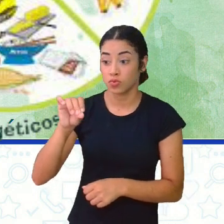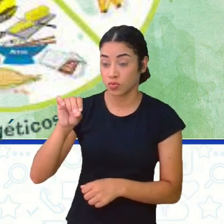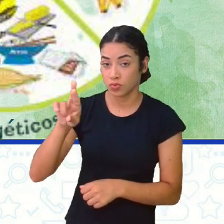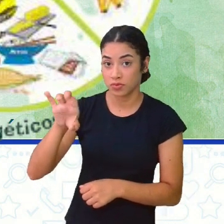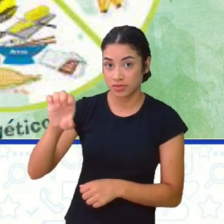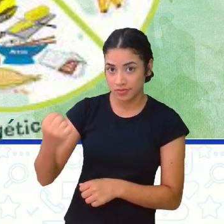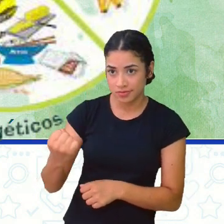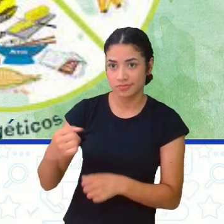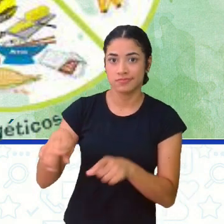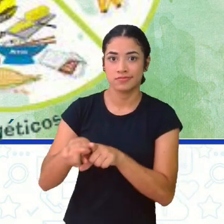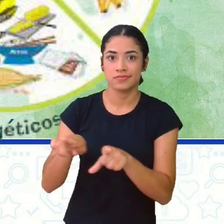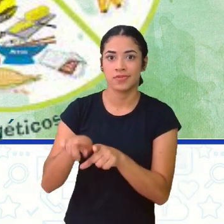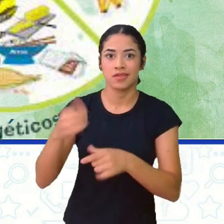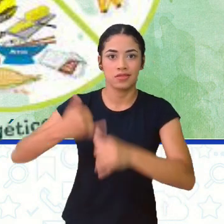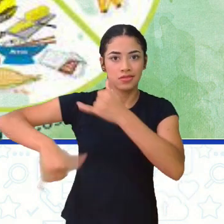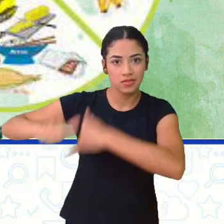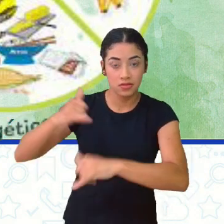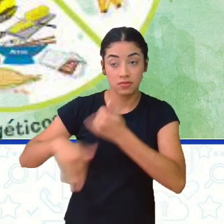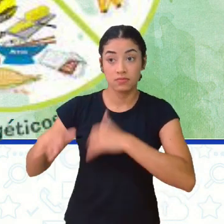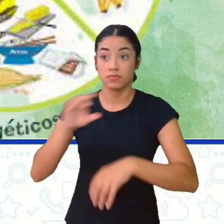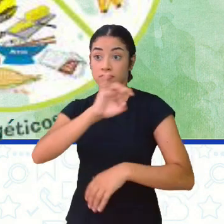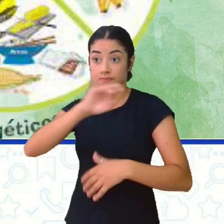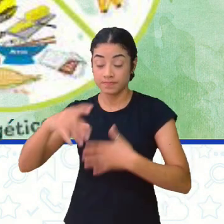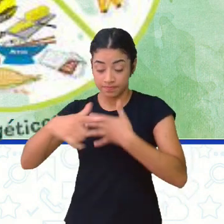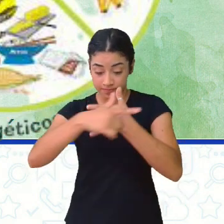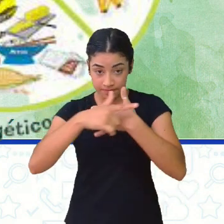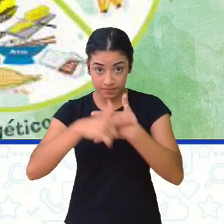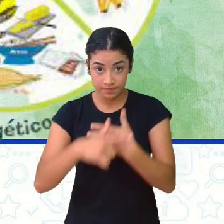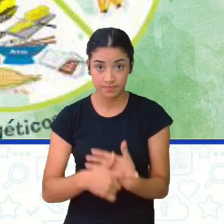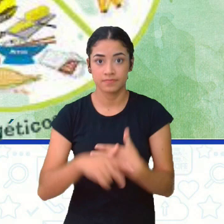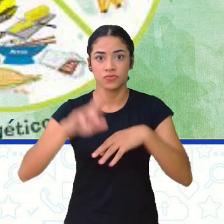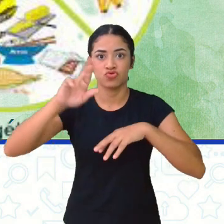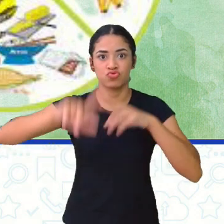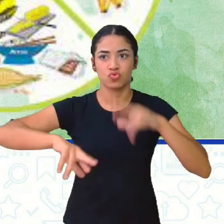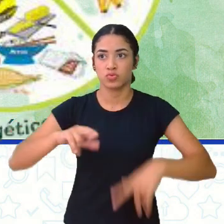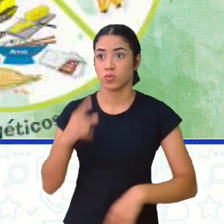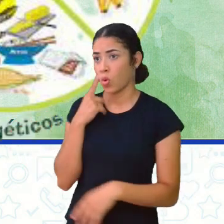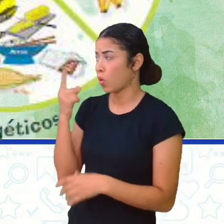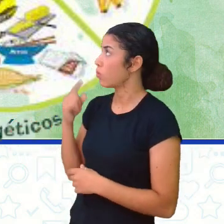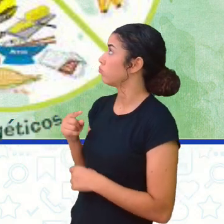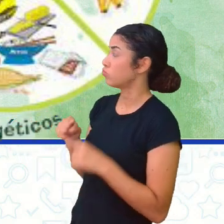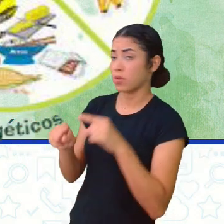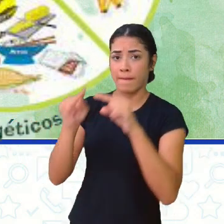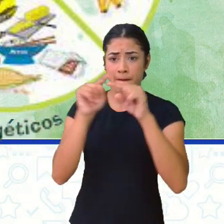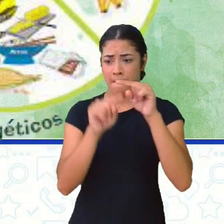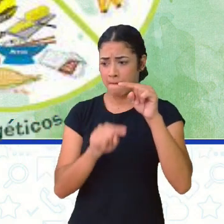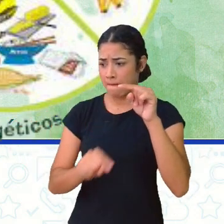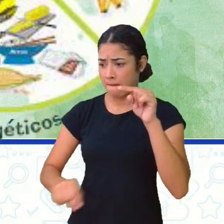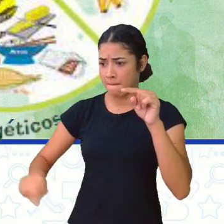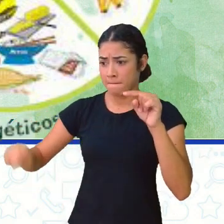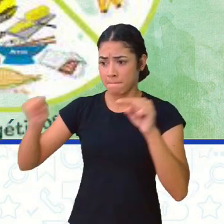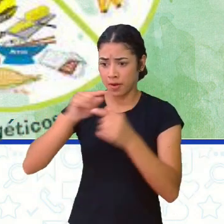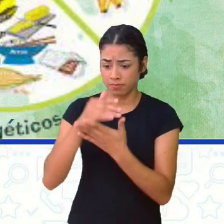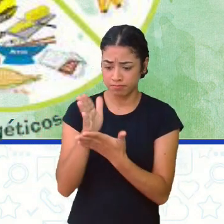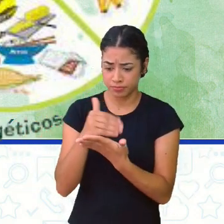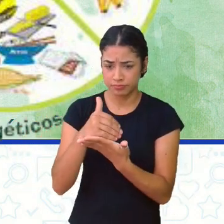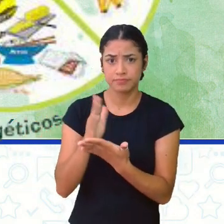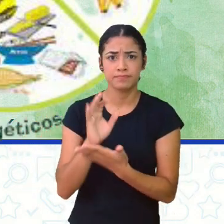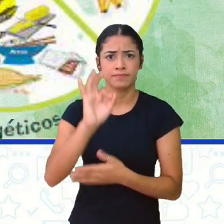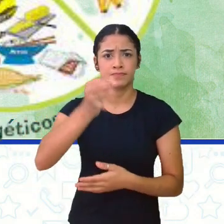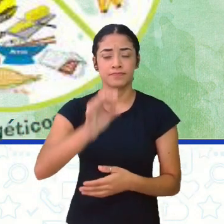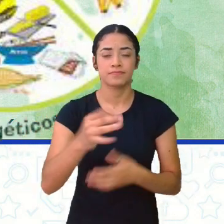com a sua função específica, né? A questão aí dos construtores, eles são responsáveis, né, na questão aí do crescimento do nosso corpo,